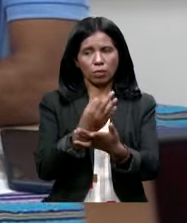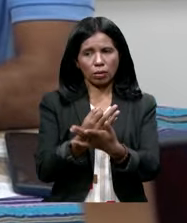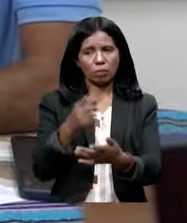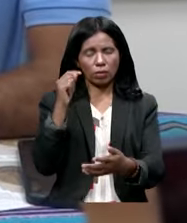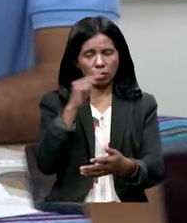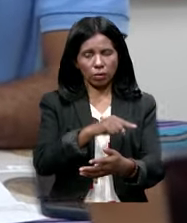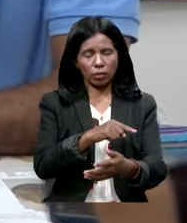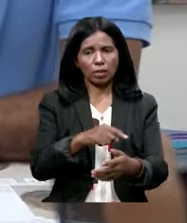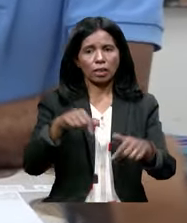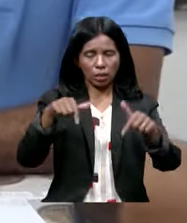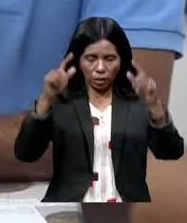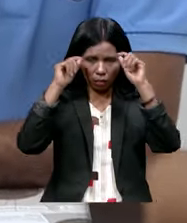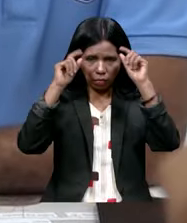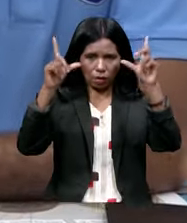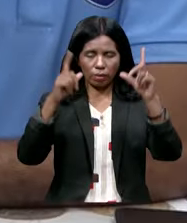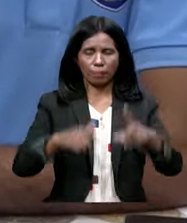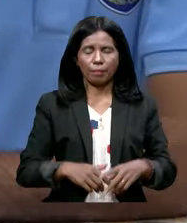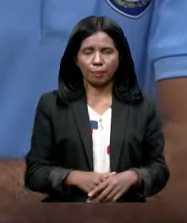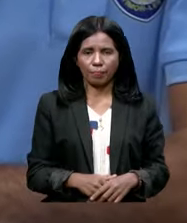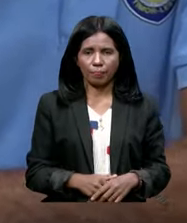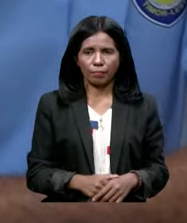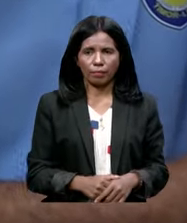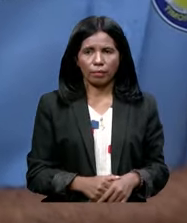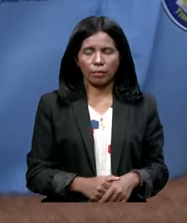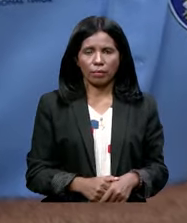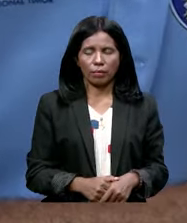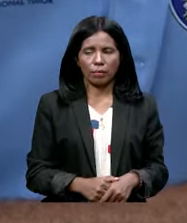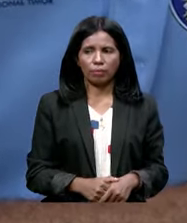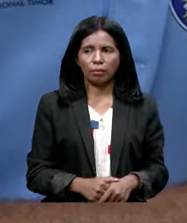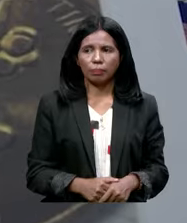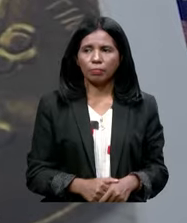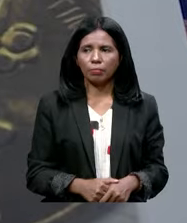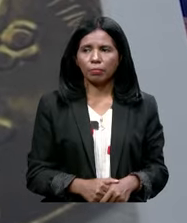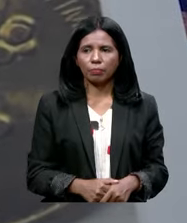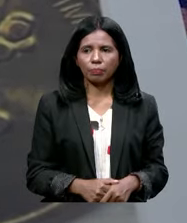neve circula na ilha Timor-Leste. Luciano Amaral, Agostinho da Costa, GMN.